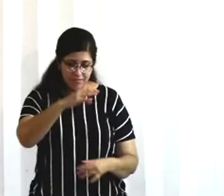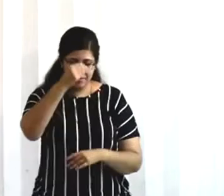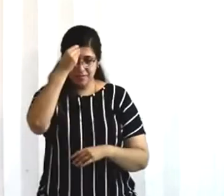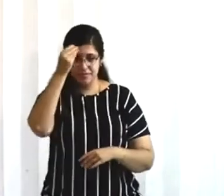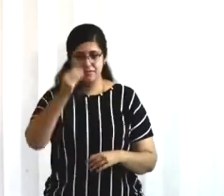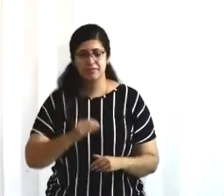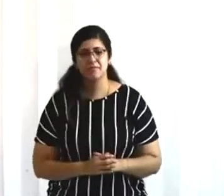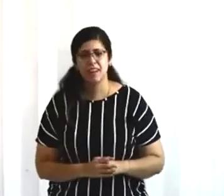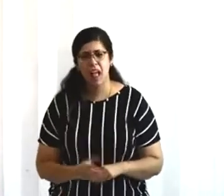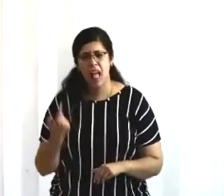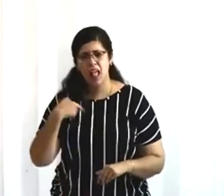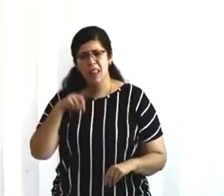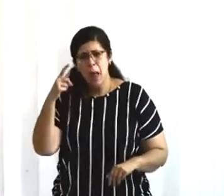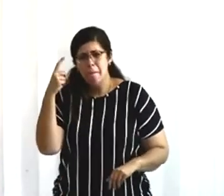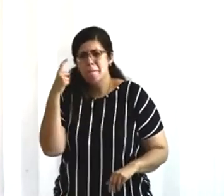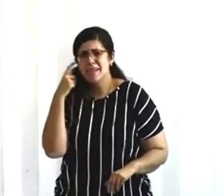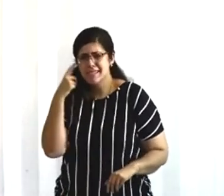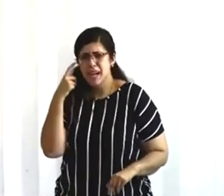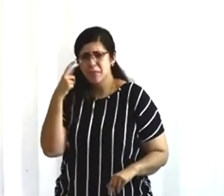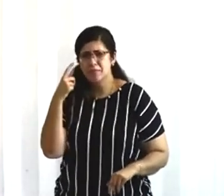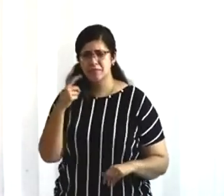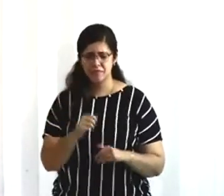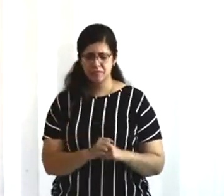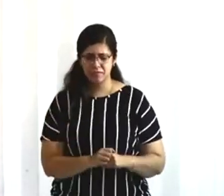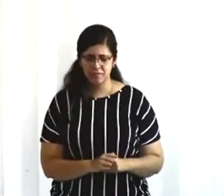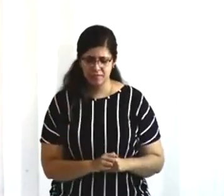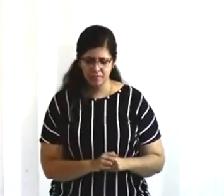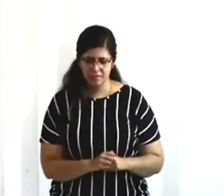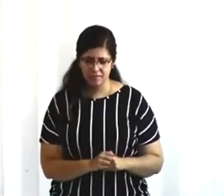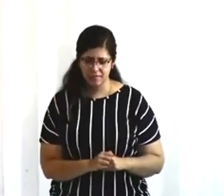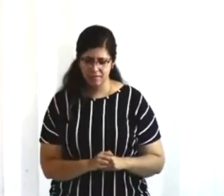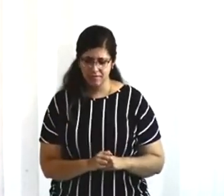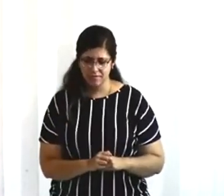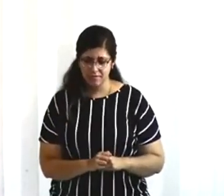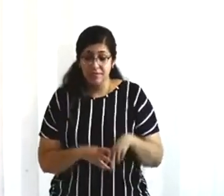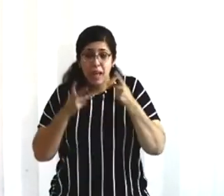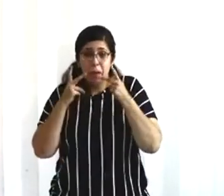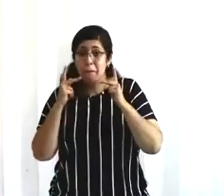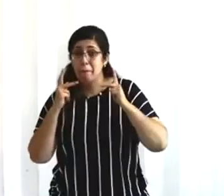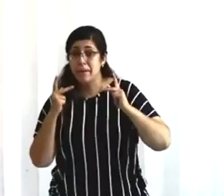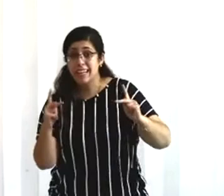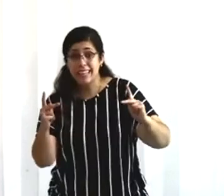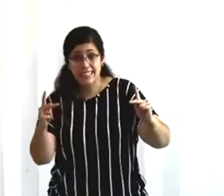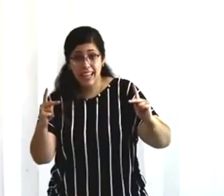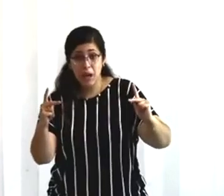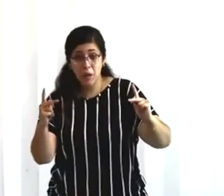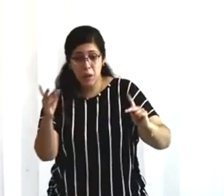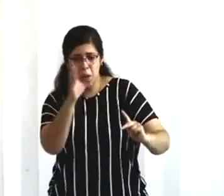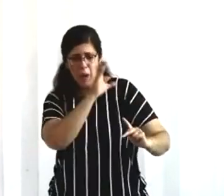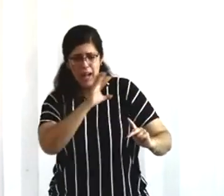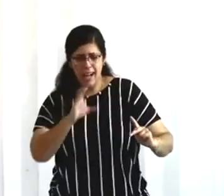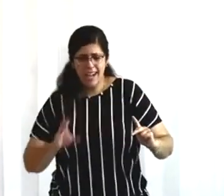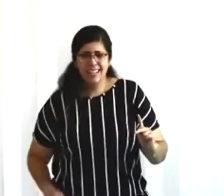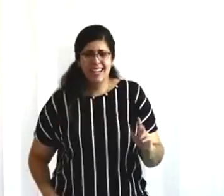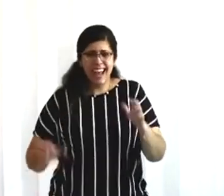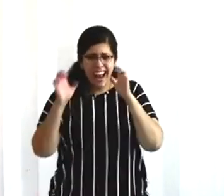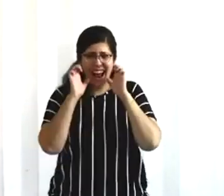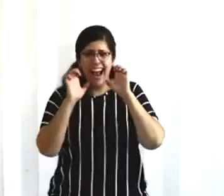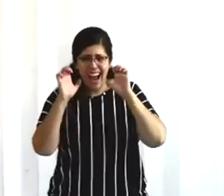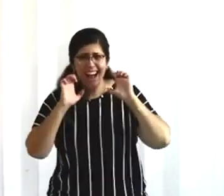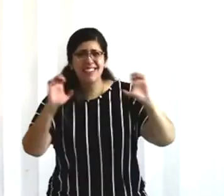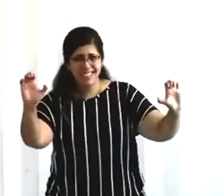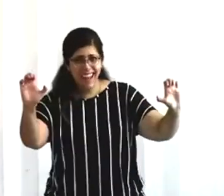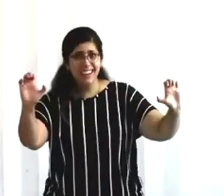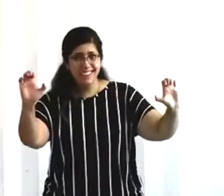nós conhecemos a Cristo e entendemos qual é a mensagem do cristianismo. A mensagem do cristianismo não é alimentar o